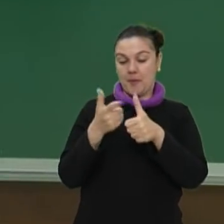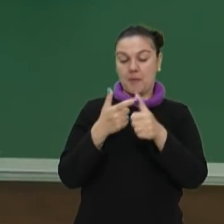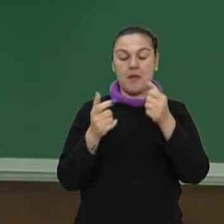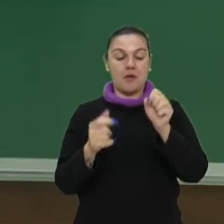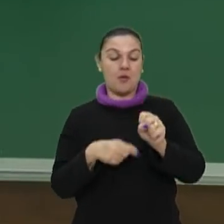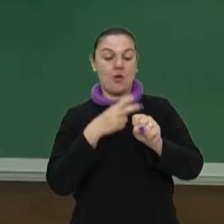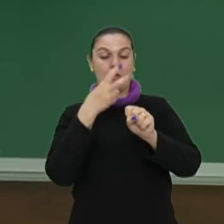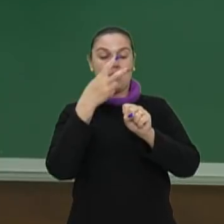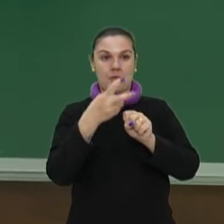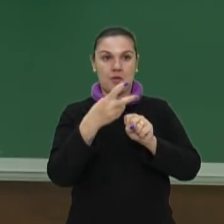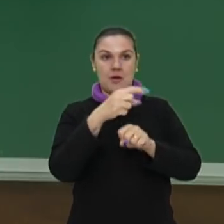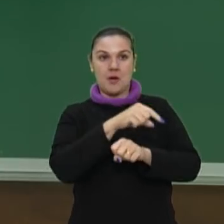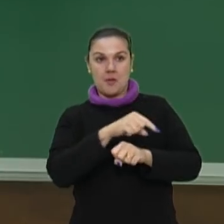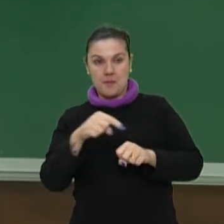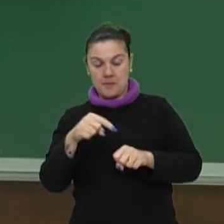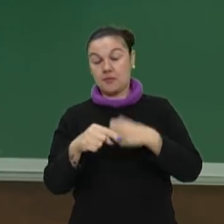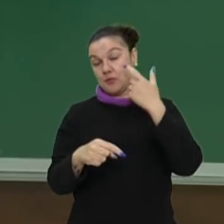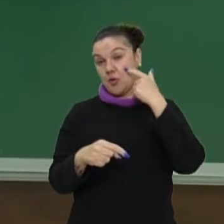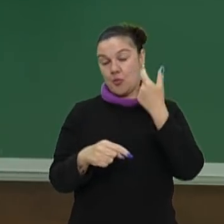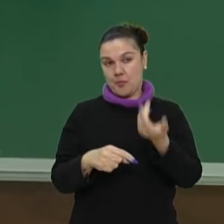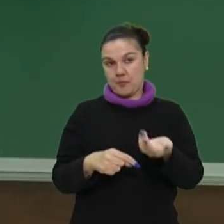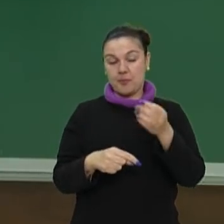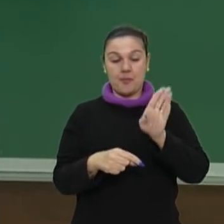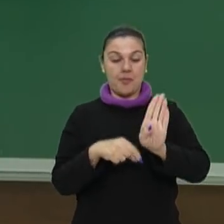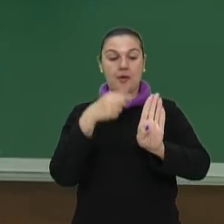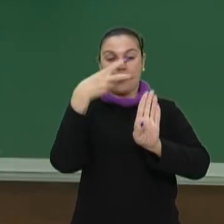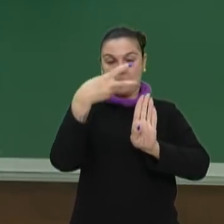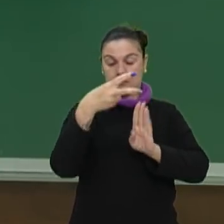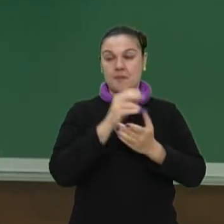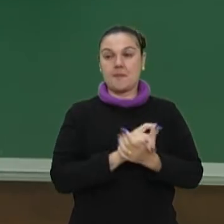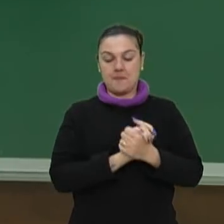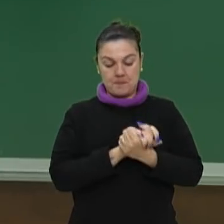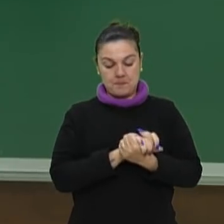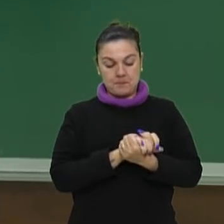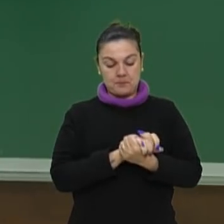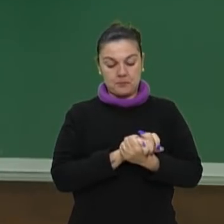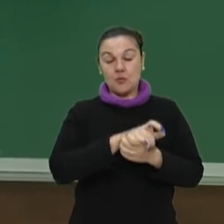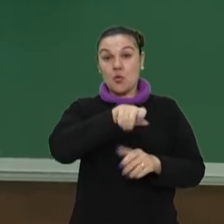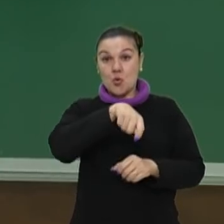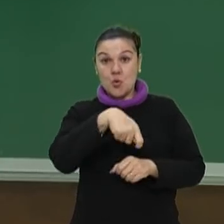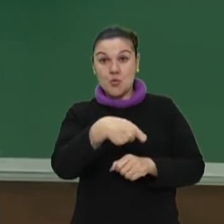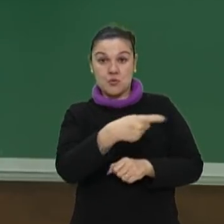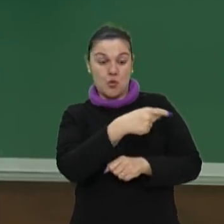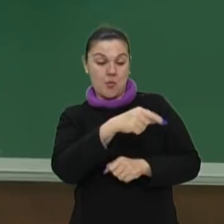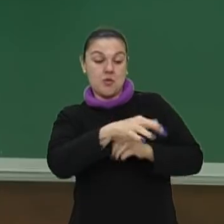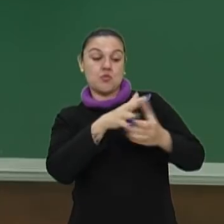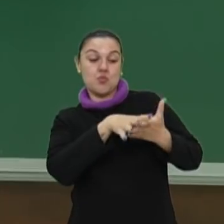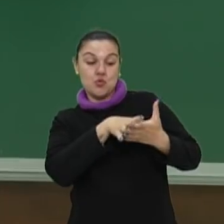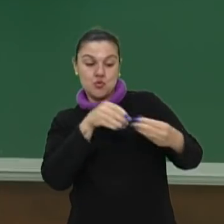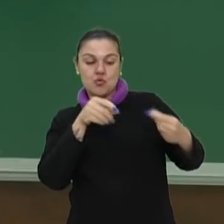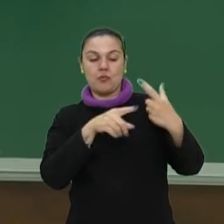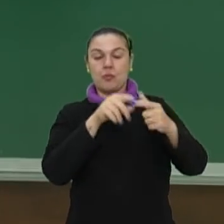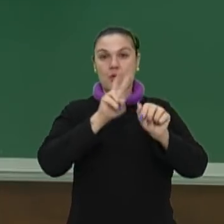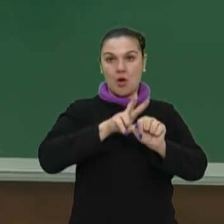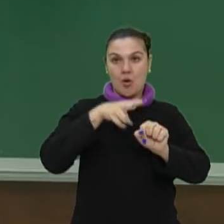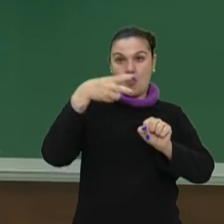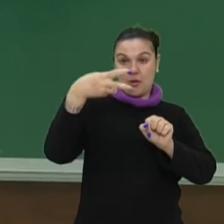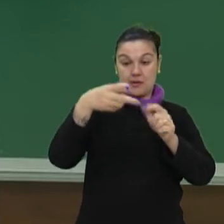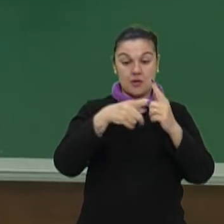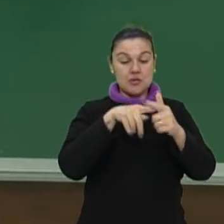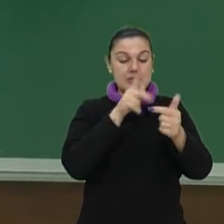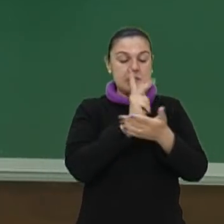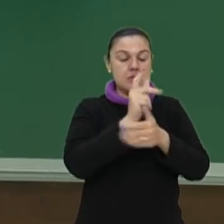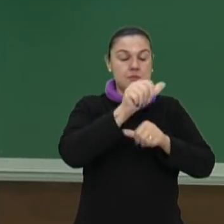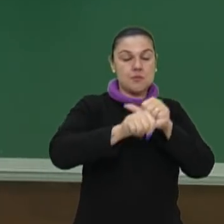ao quadrado, menos b elevado ao quadrado fica b ao quadrado, o sinal some porque quando eleva ao quadrado, tudo que é negativo